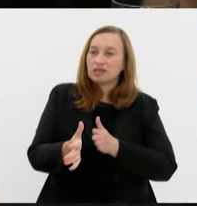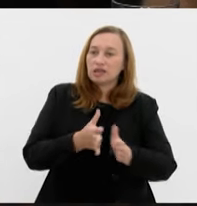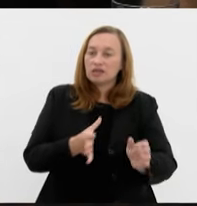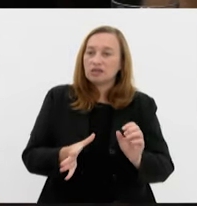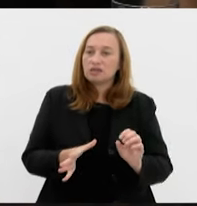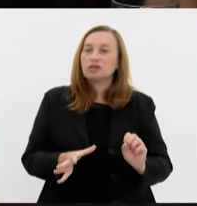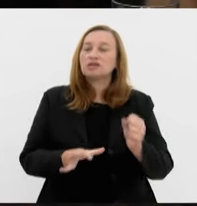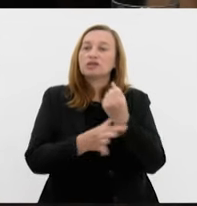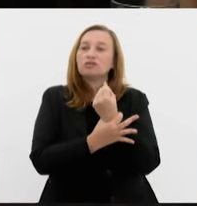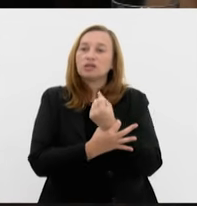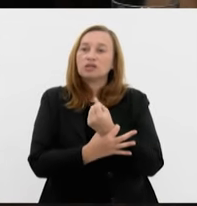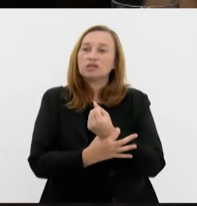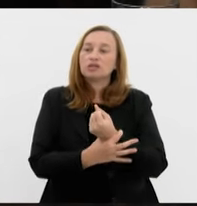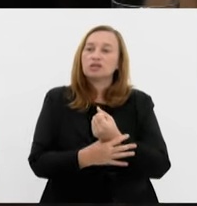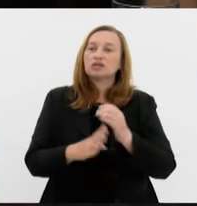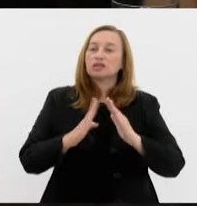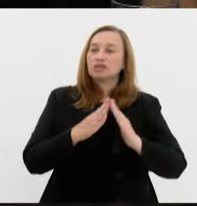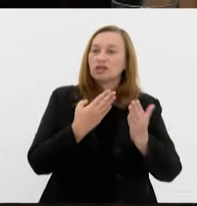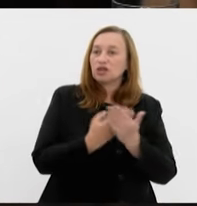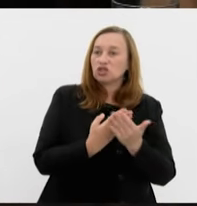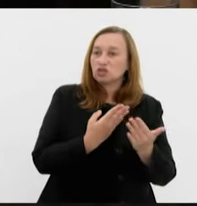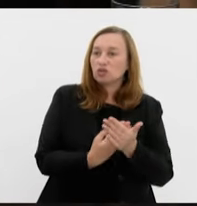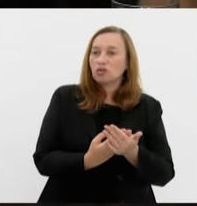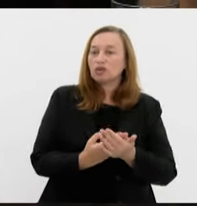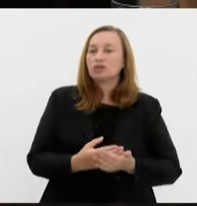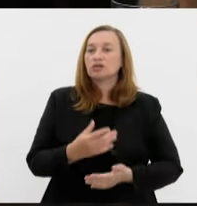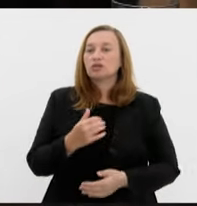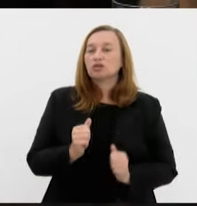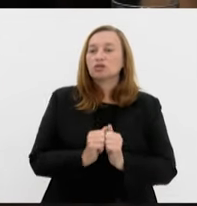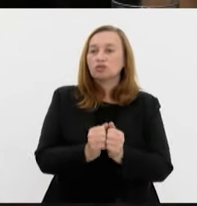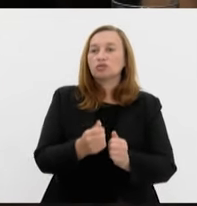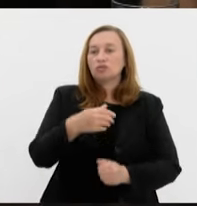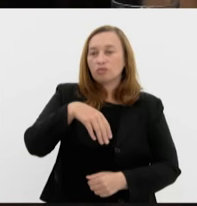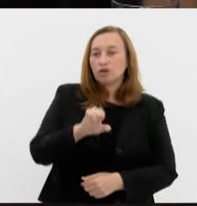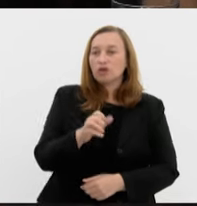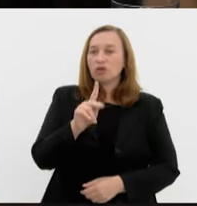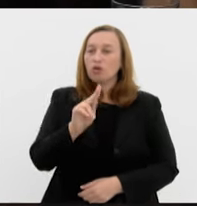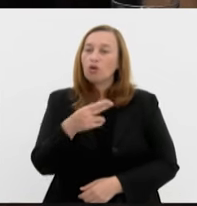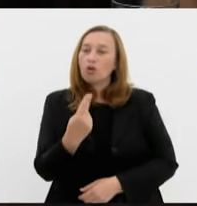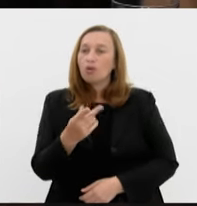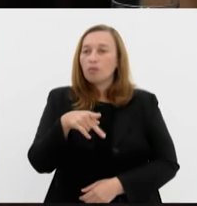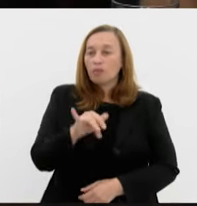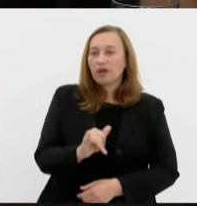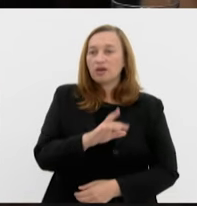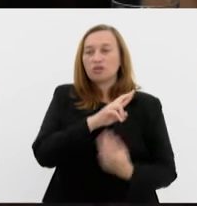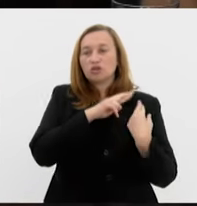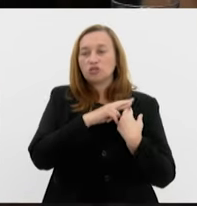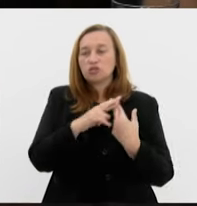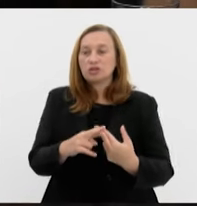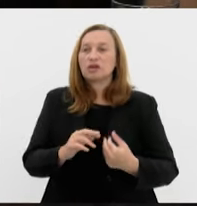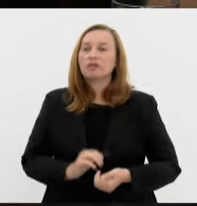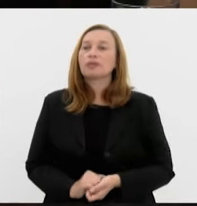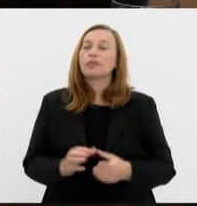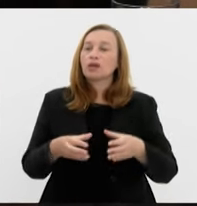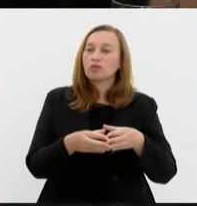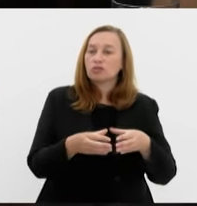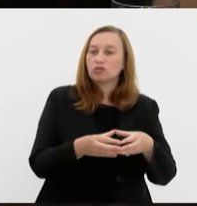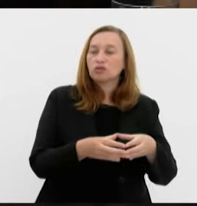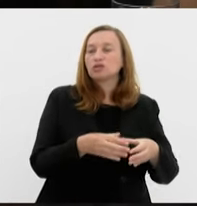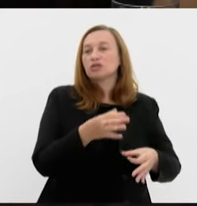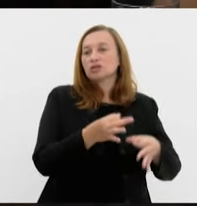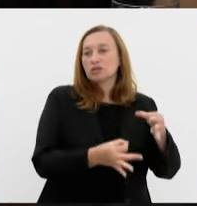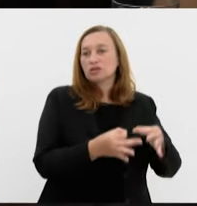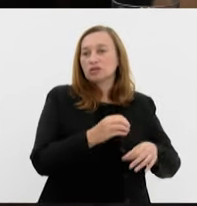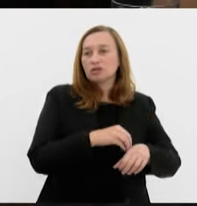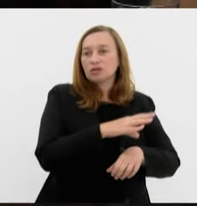estabelecimento de ensino frequentando por sua mãe por seu pai ou por seu responsável parecer das comissões indicação Legislativa